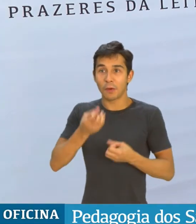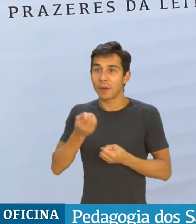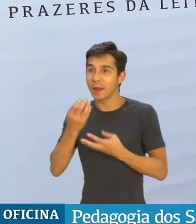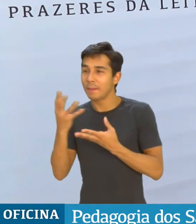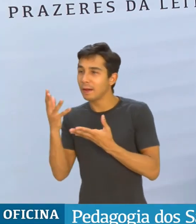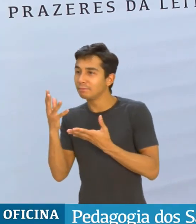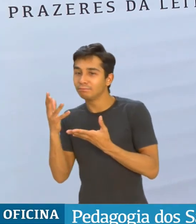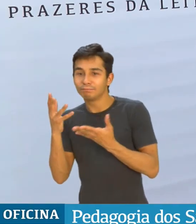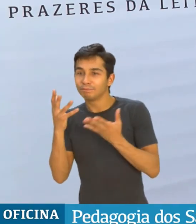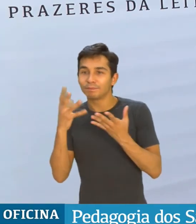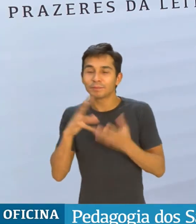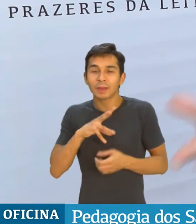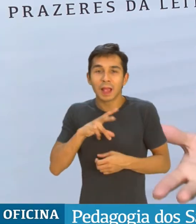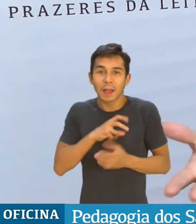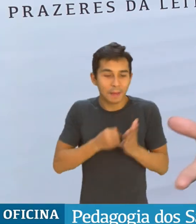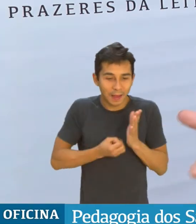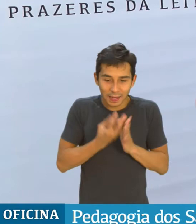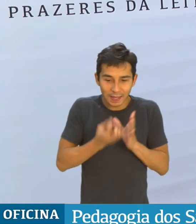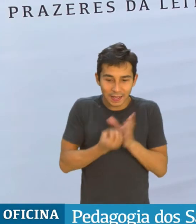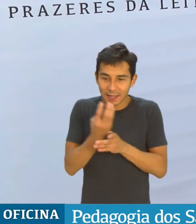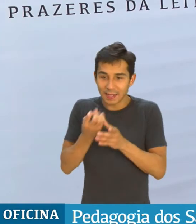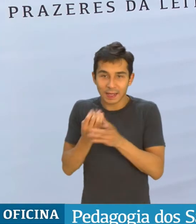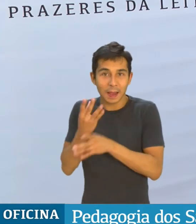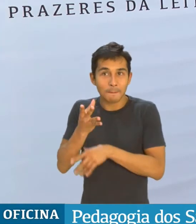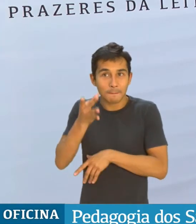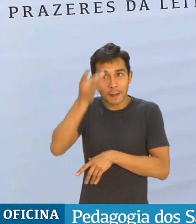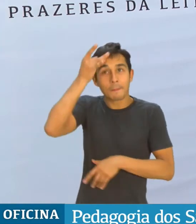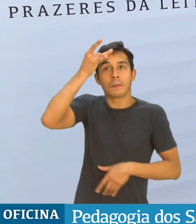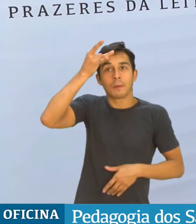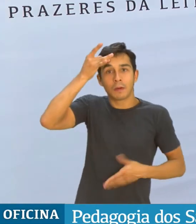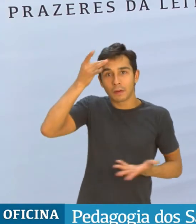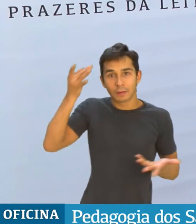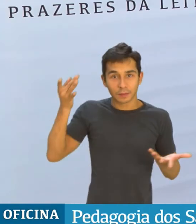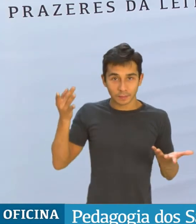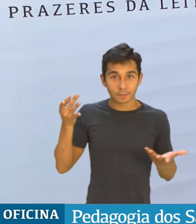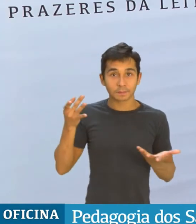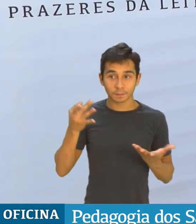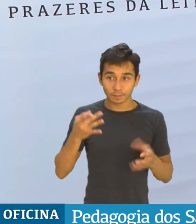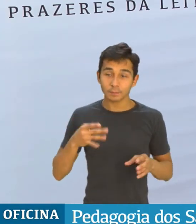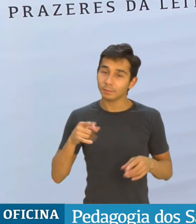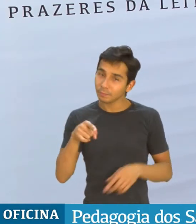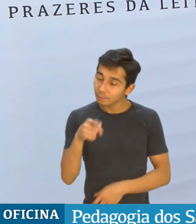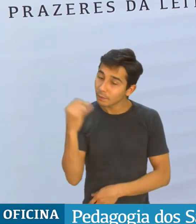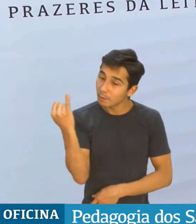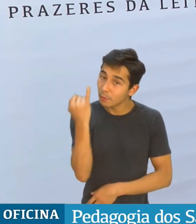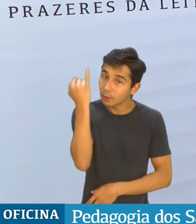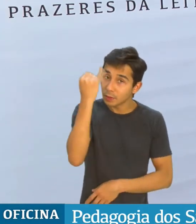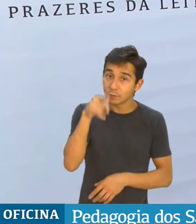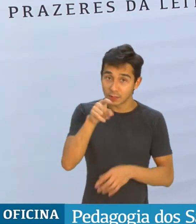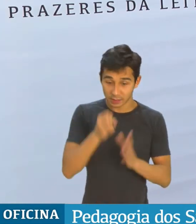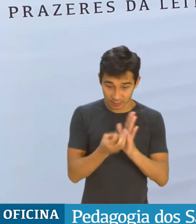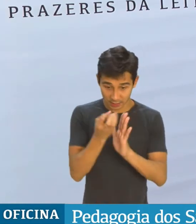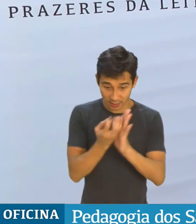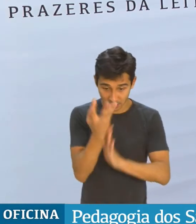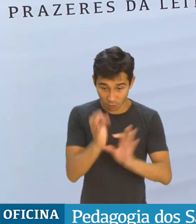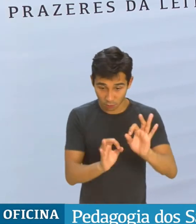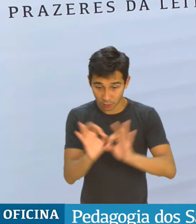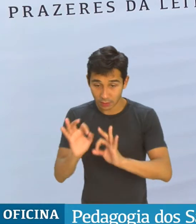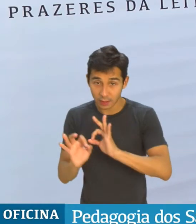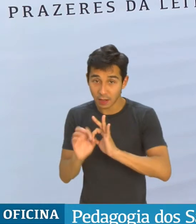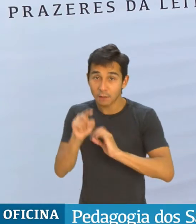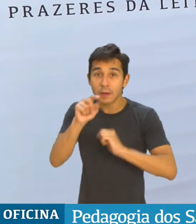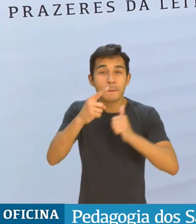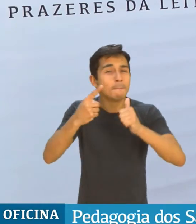pessoas escrever, mas ela também memoriza esses poemas. Então é muito importante, você vai organizar o sarau, seja